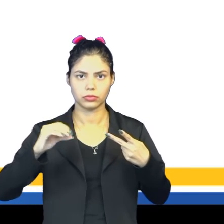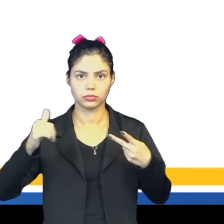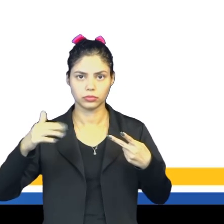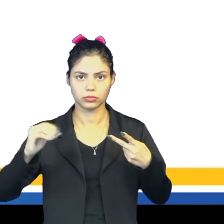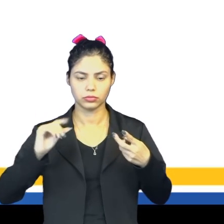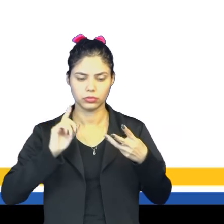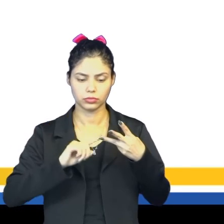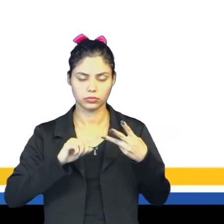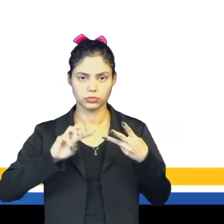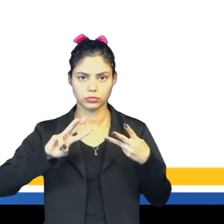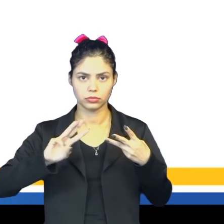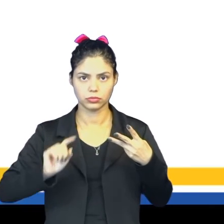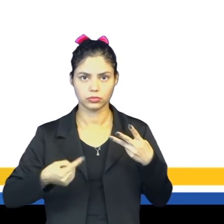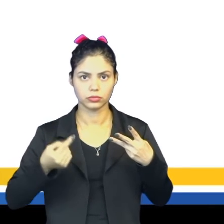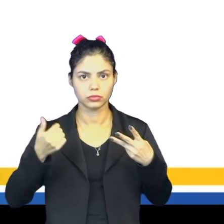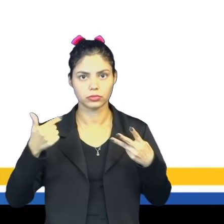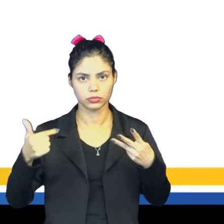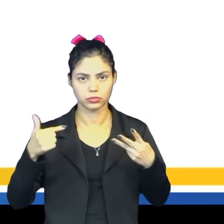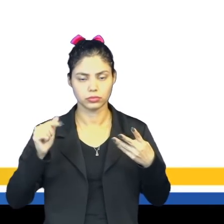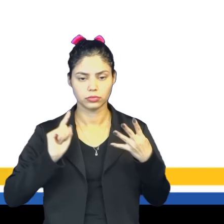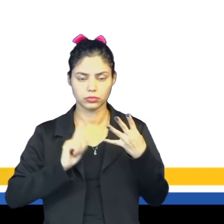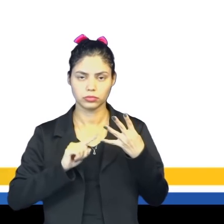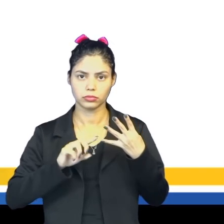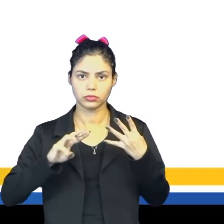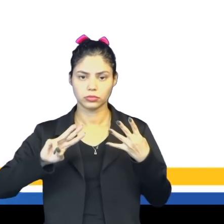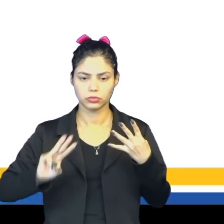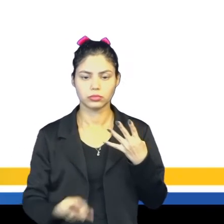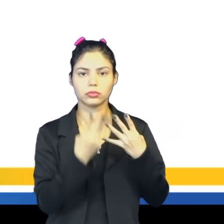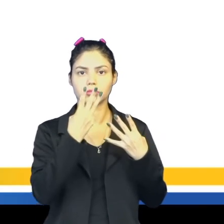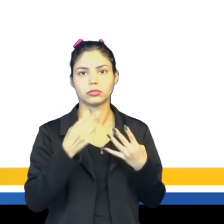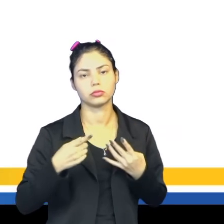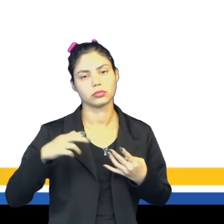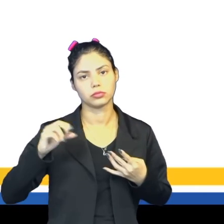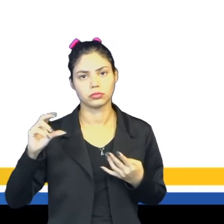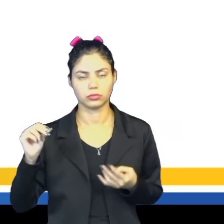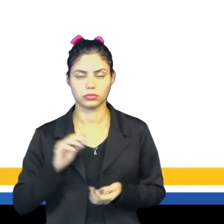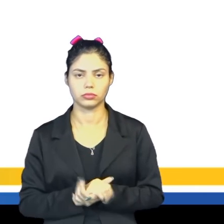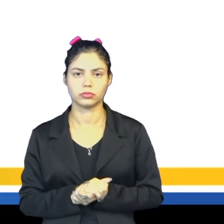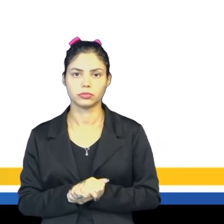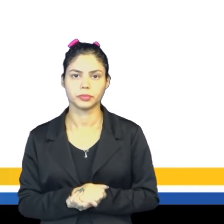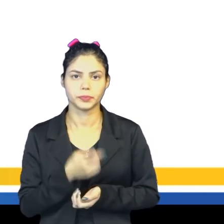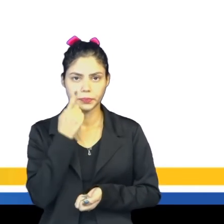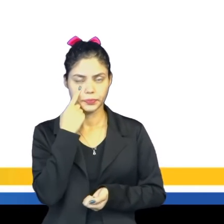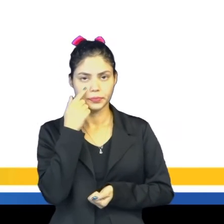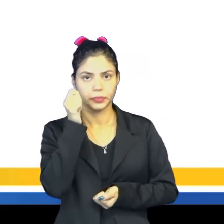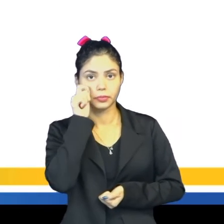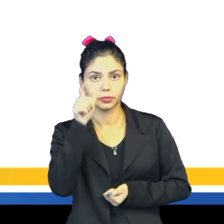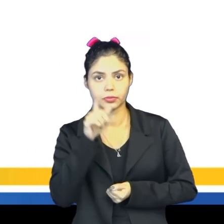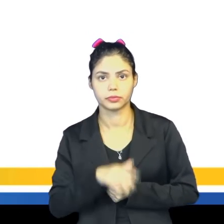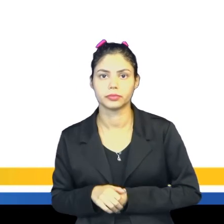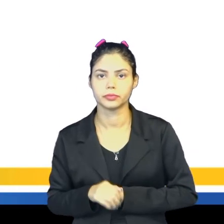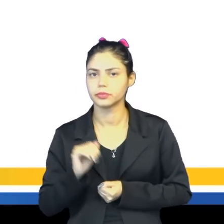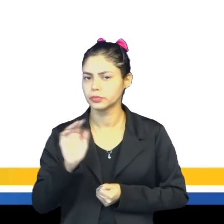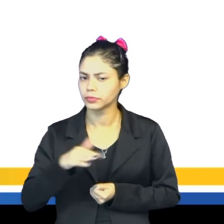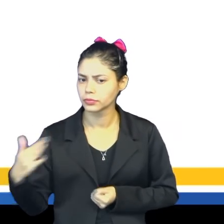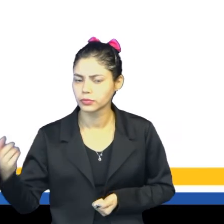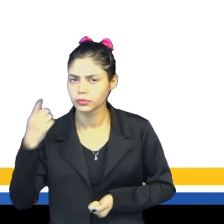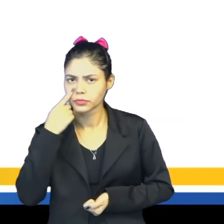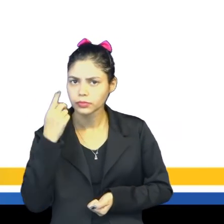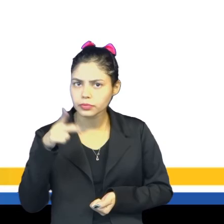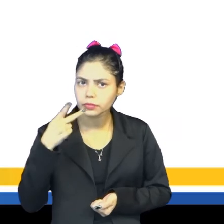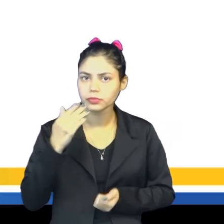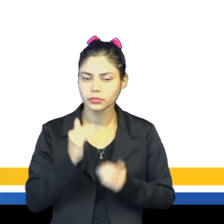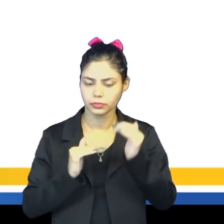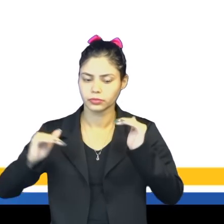810, 3,2 e 3.200. Então presta bem atenção, pessoal. Quando ele fala